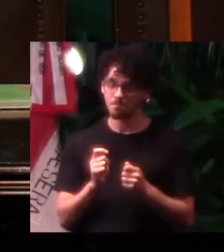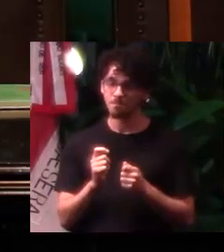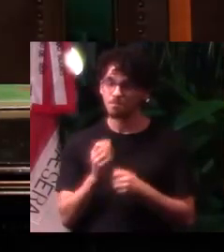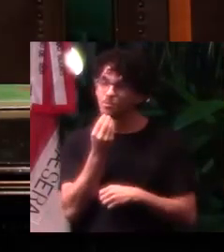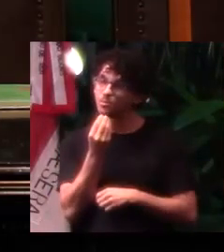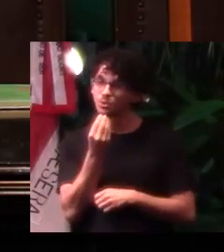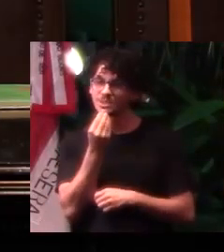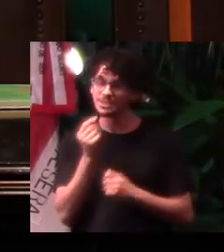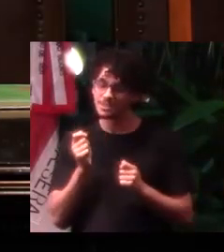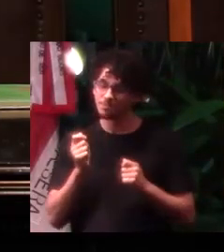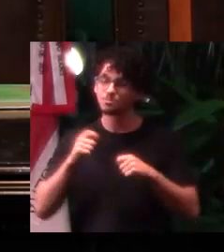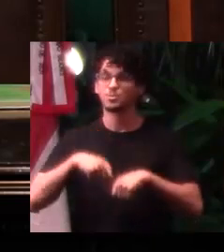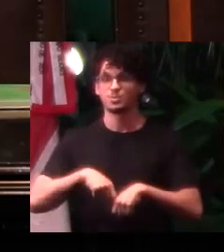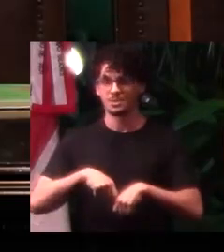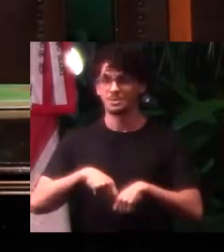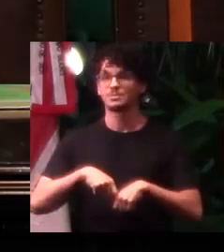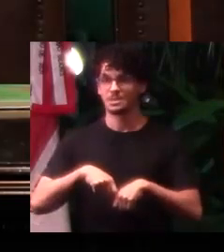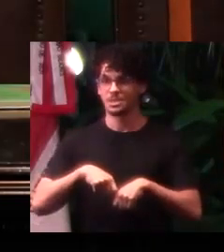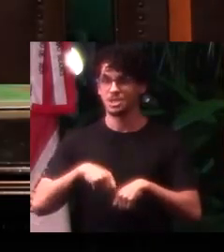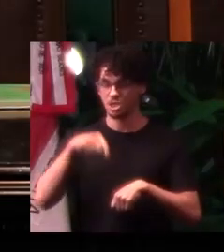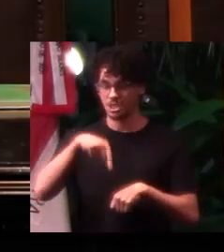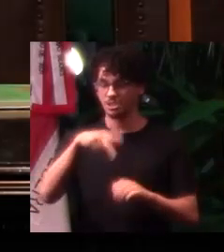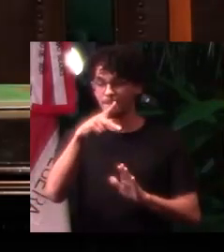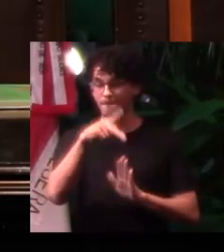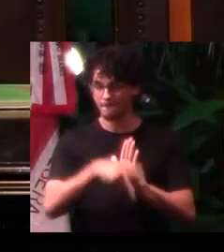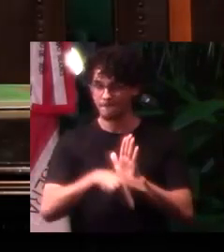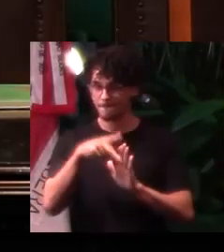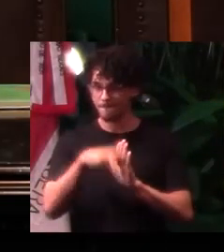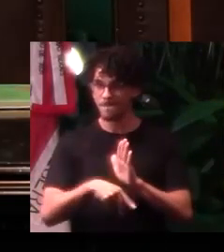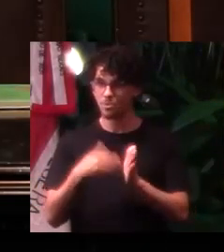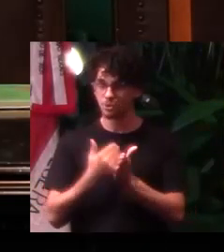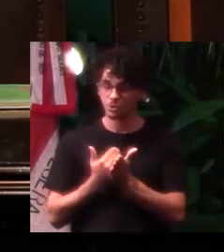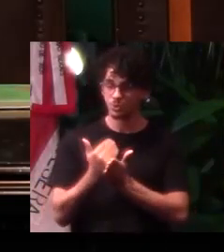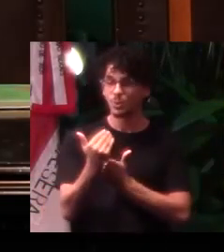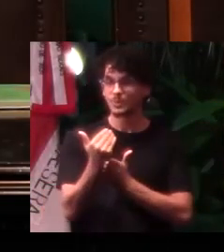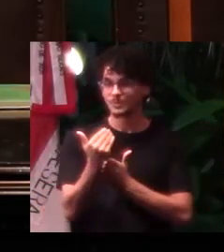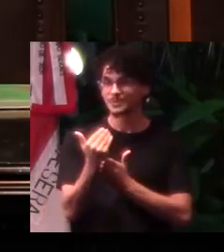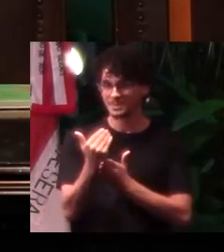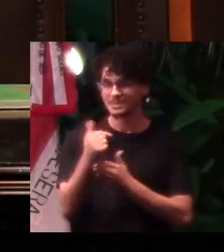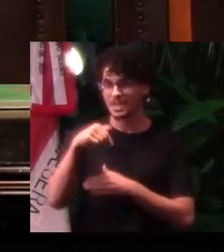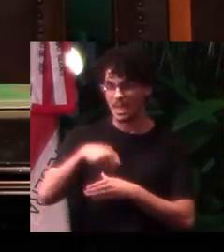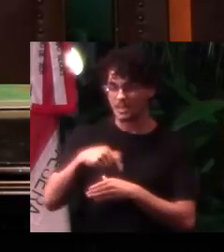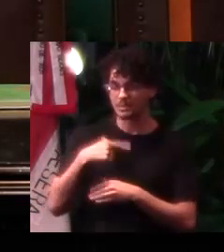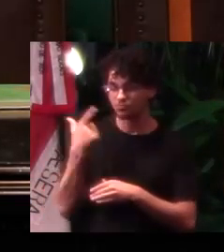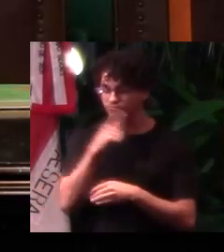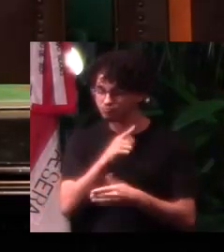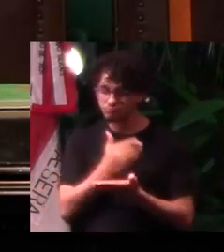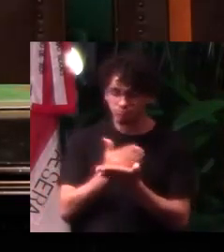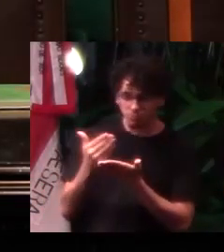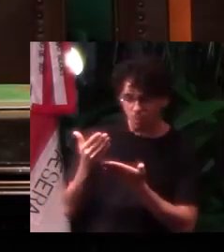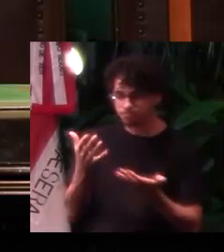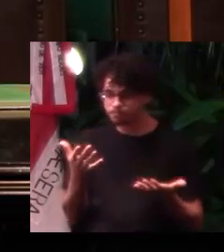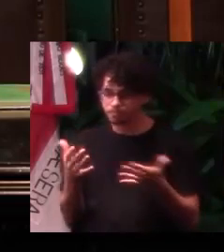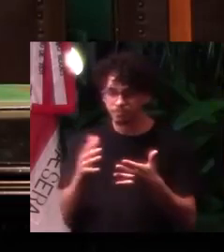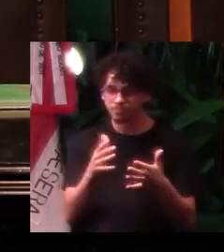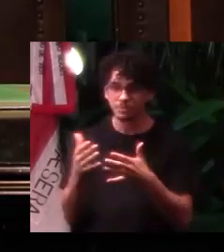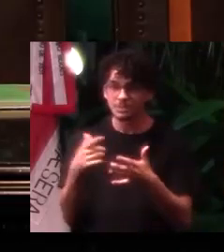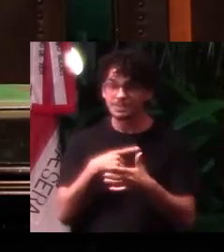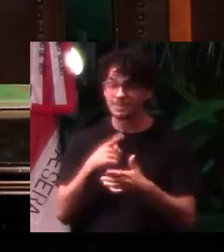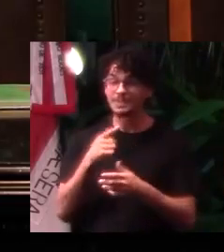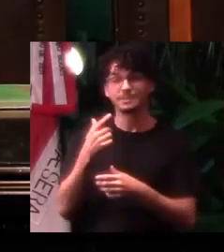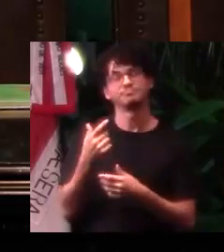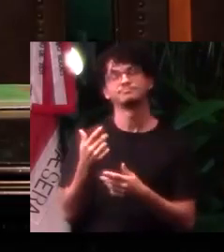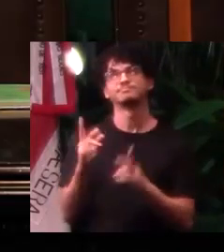né, desse projeto começar, iniciar, ganhar corpo e, se Deus quiser, ter